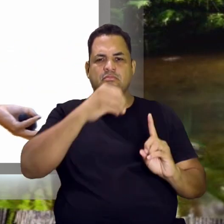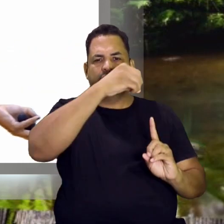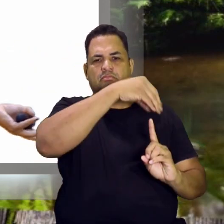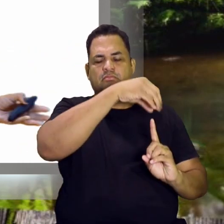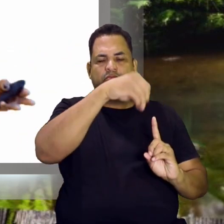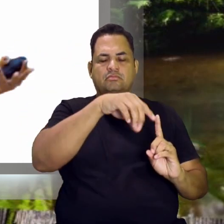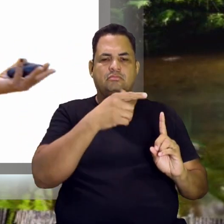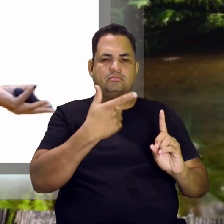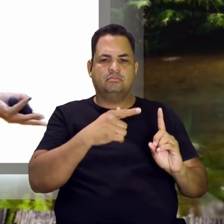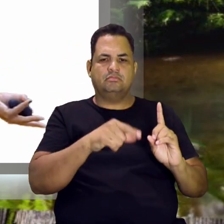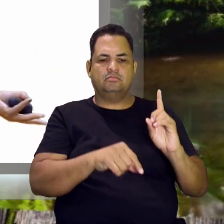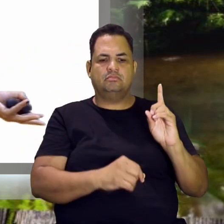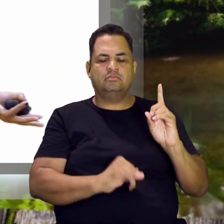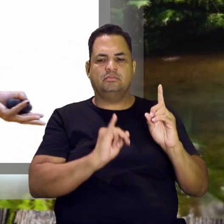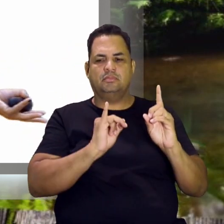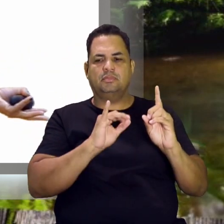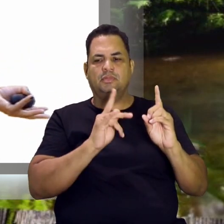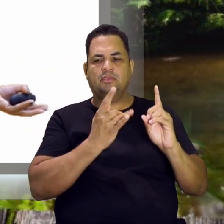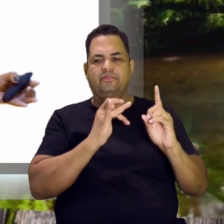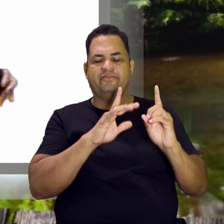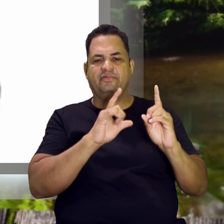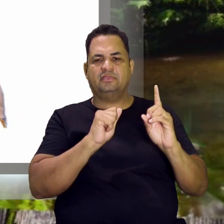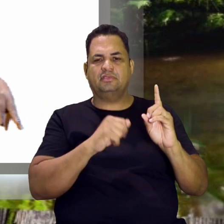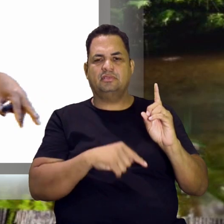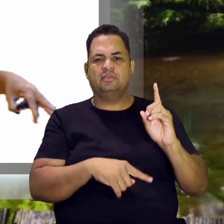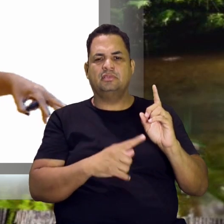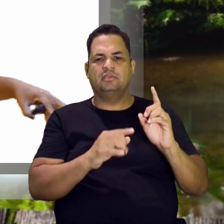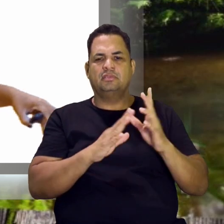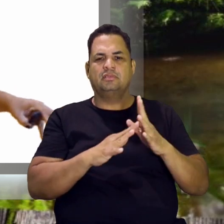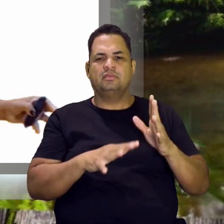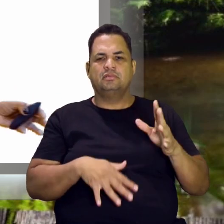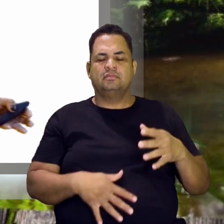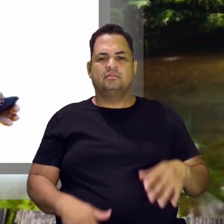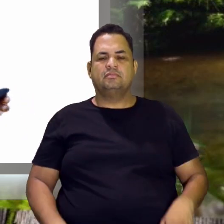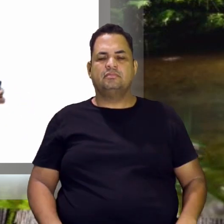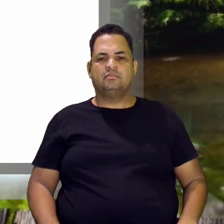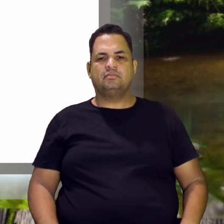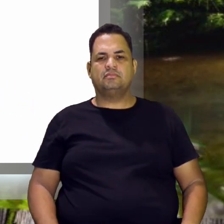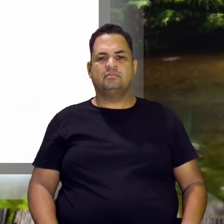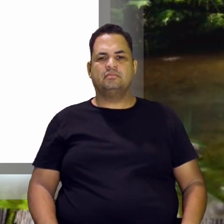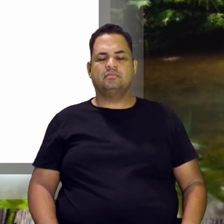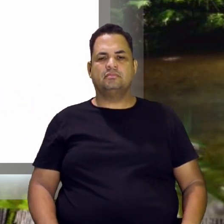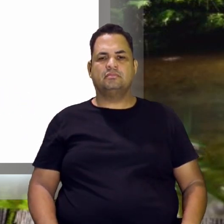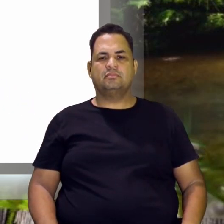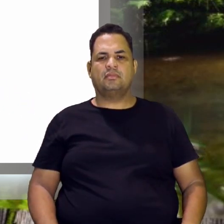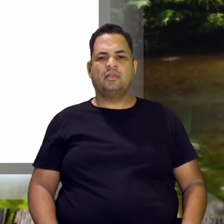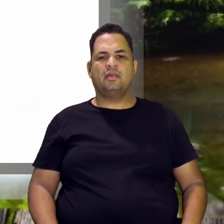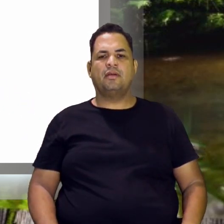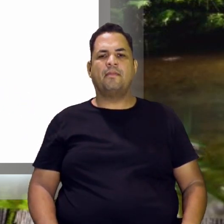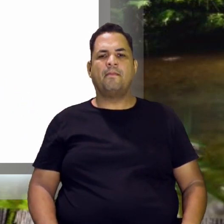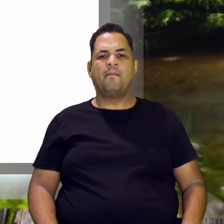Os fungos eles vão ter as hifas, né? Por onde eles vão secretar as enzimas e absorver, certo?